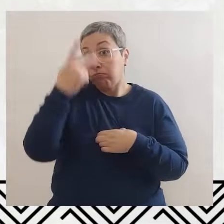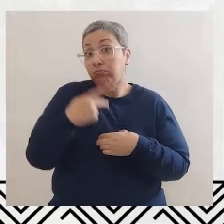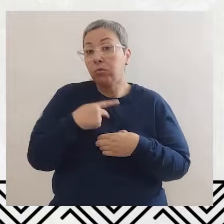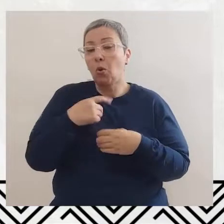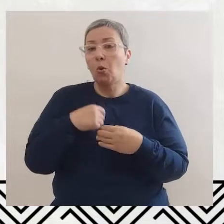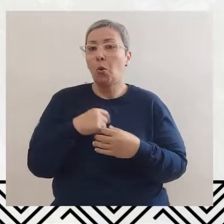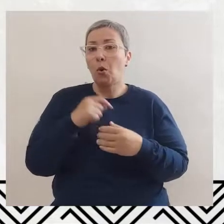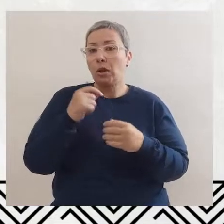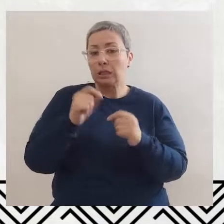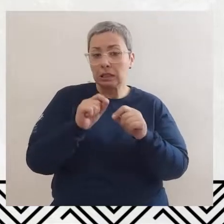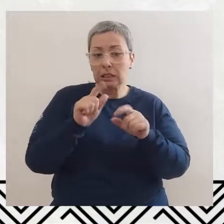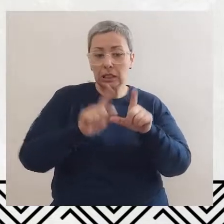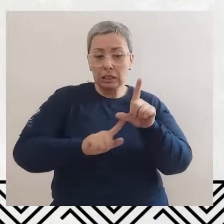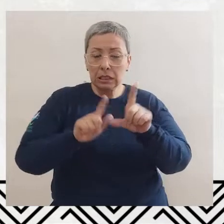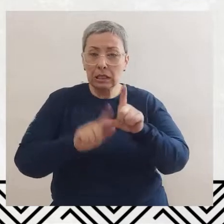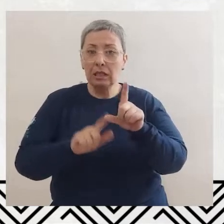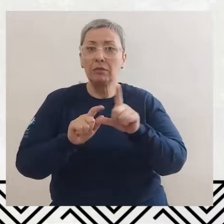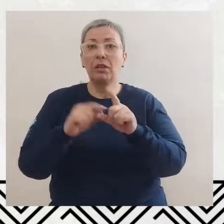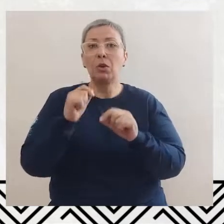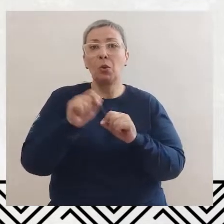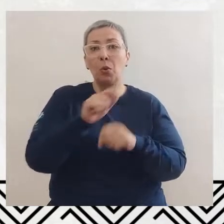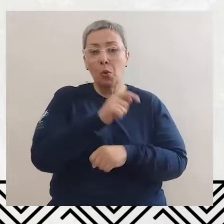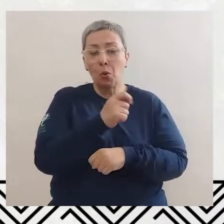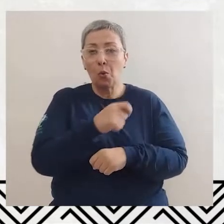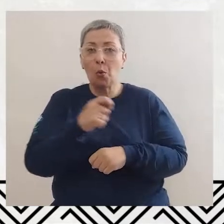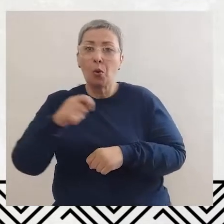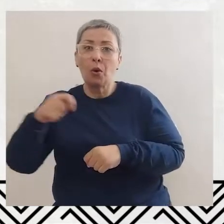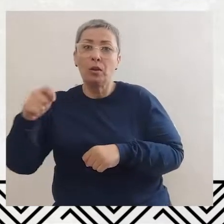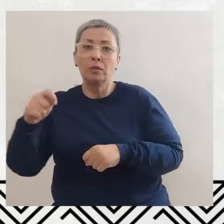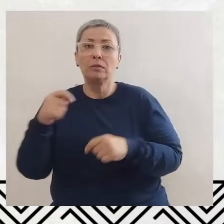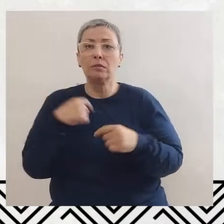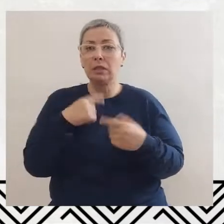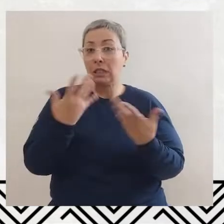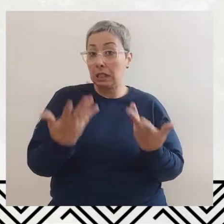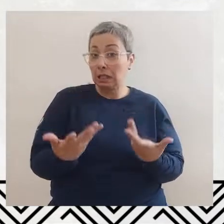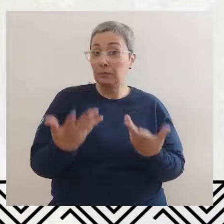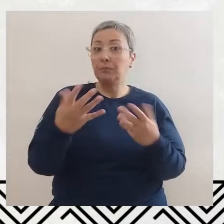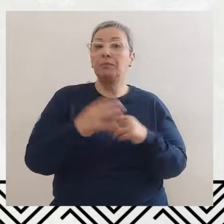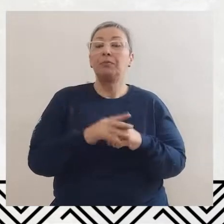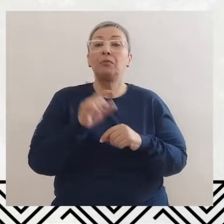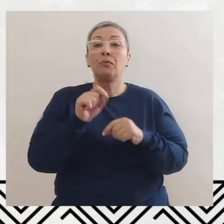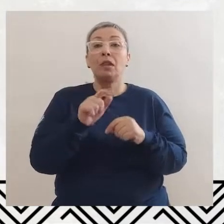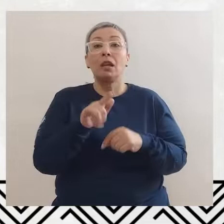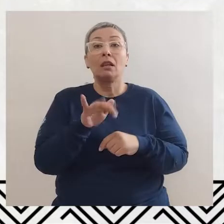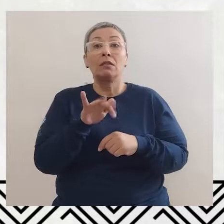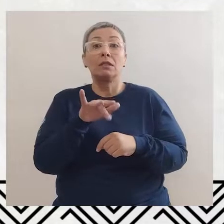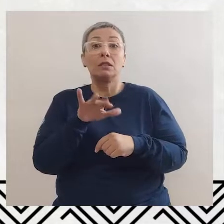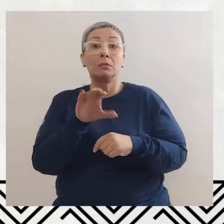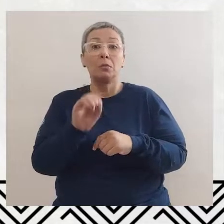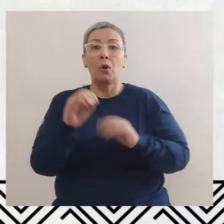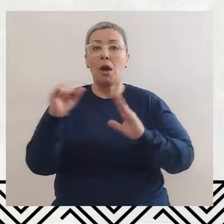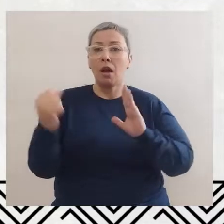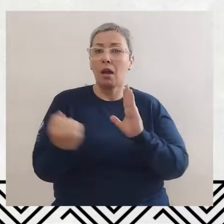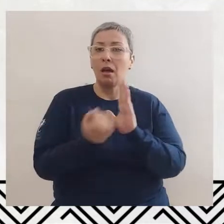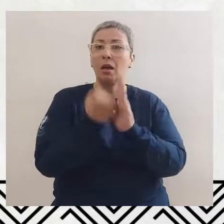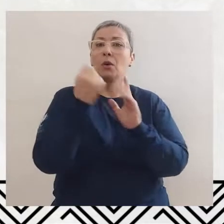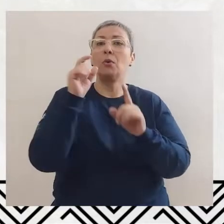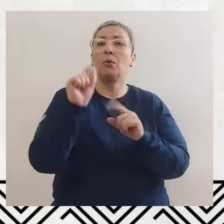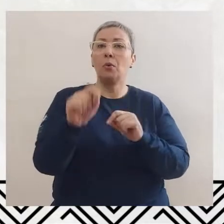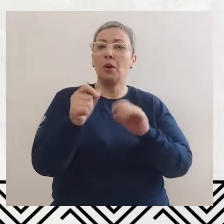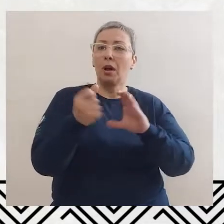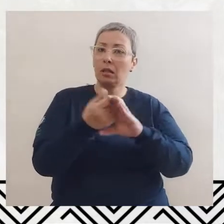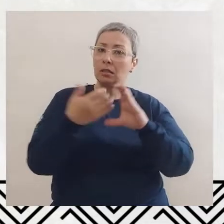modo pessoal de escrever letra ou caligrafia. Sendo assim, o grafismo